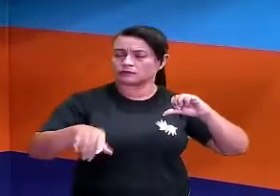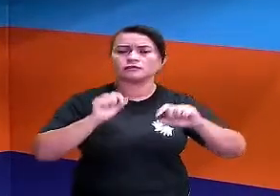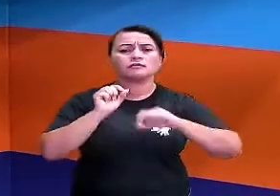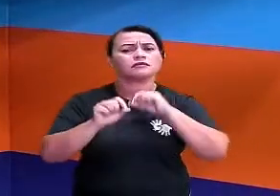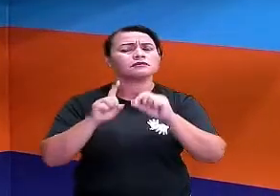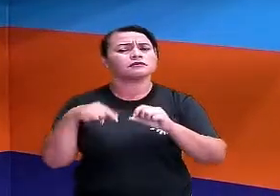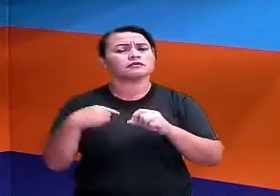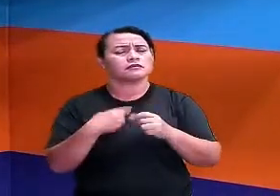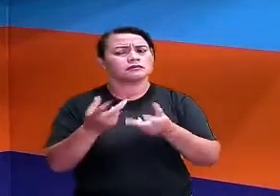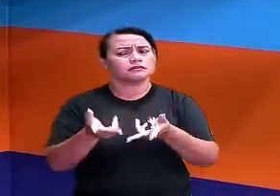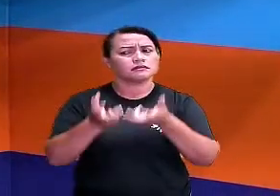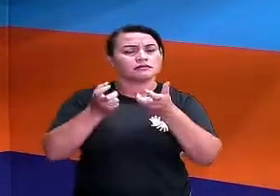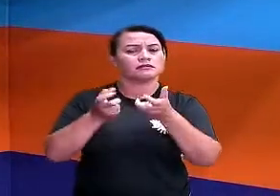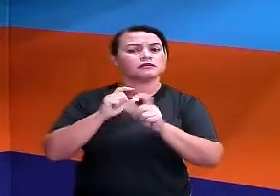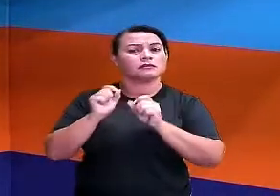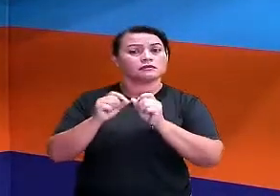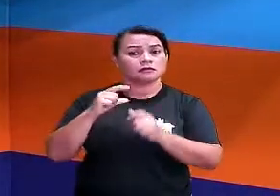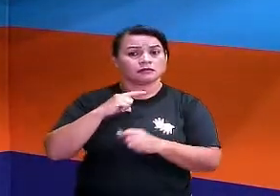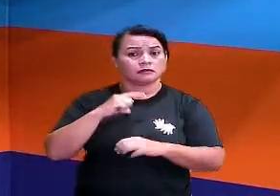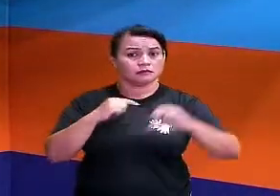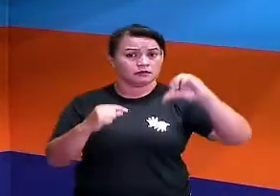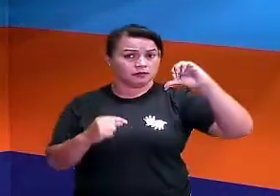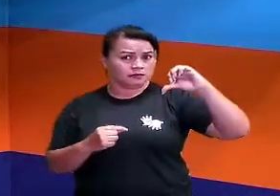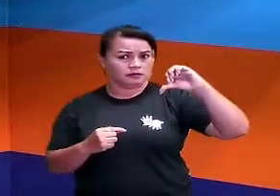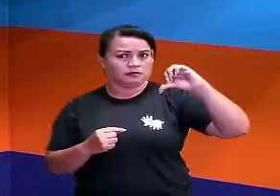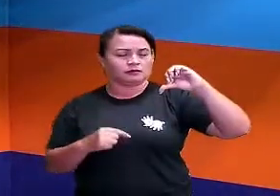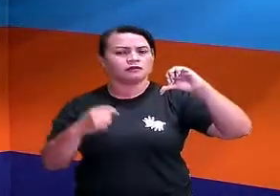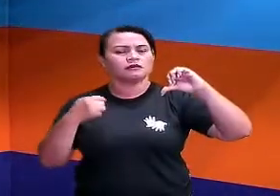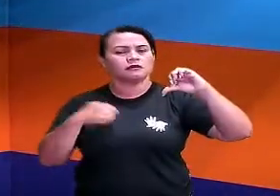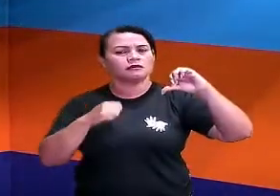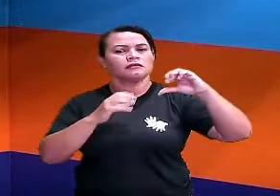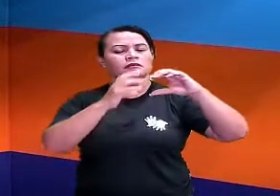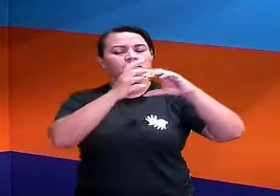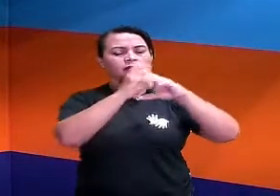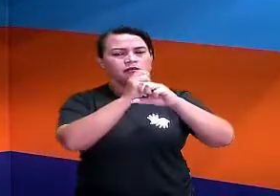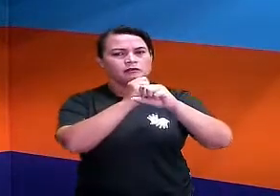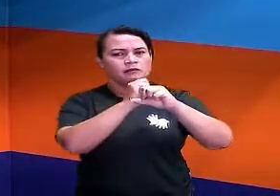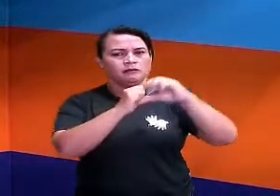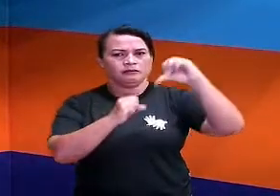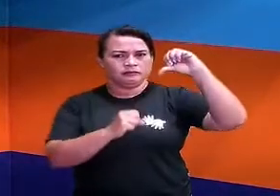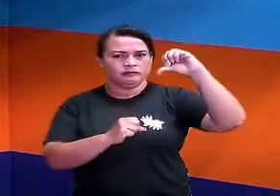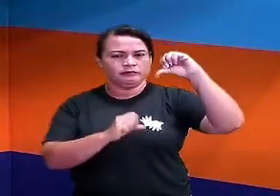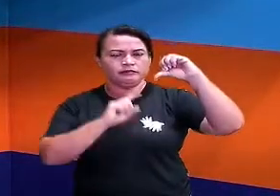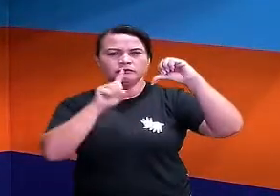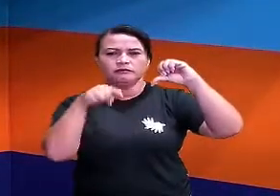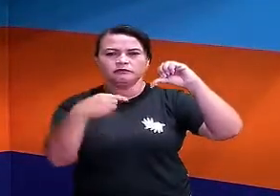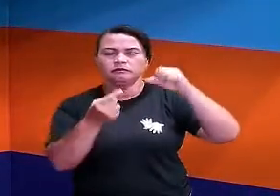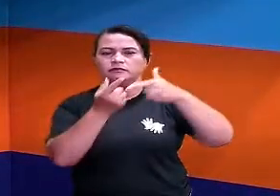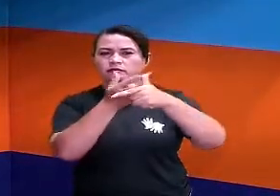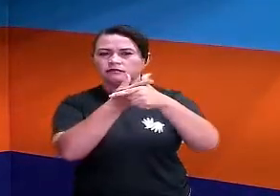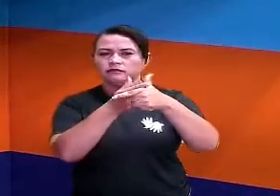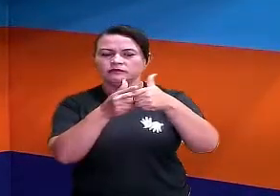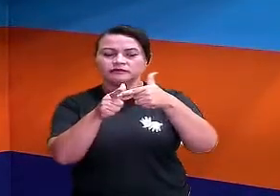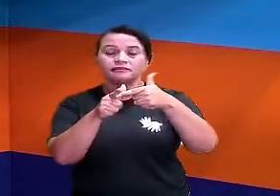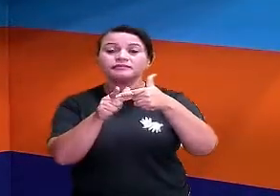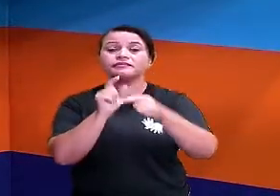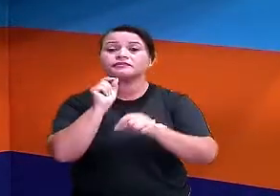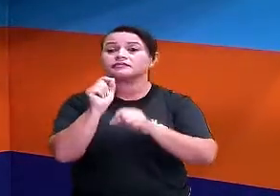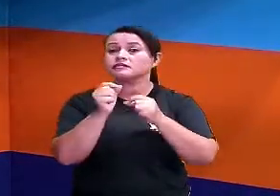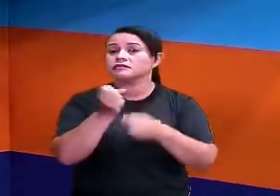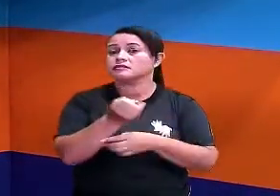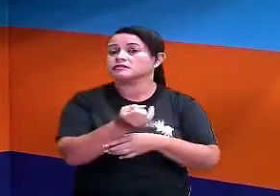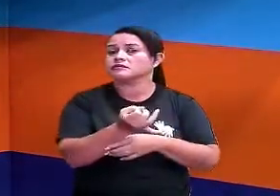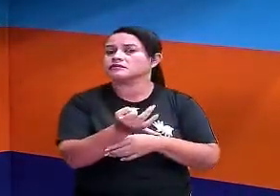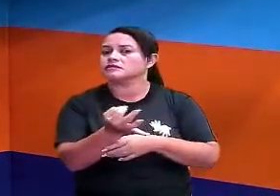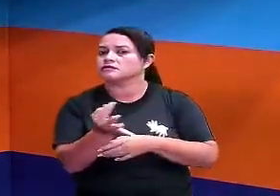a gente pode perceber? Se eu tenho 9, eu vou somar as 9 e vou dividir pela